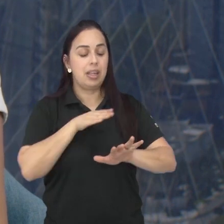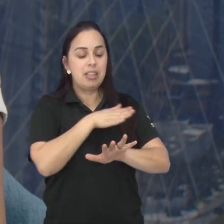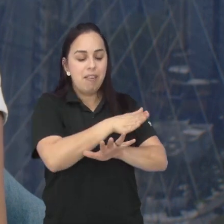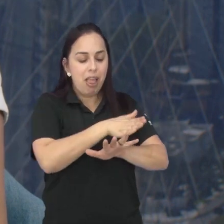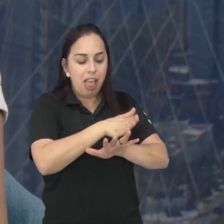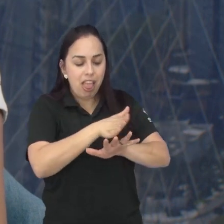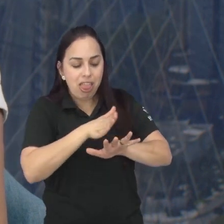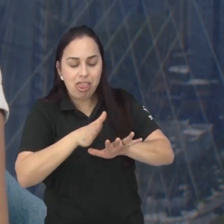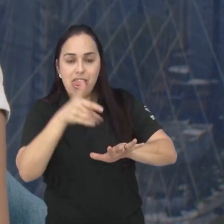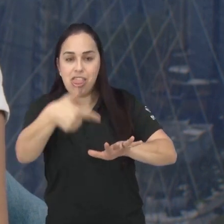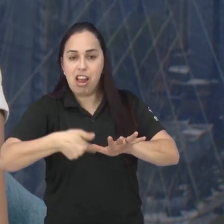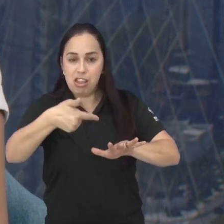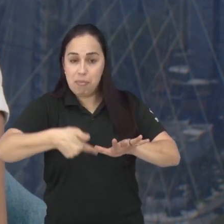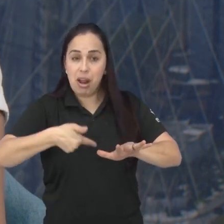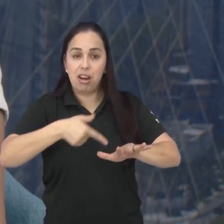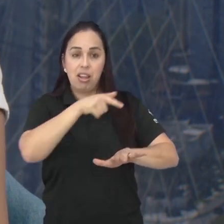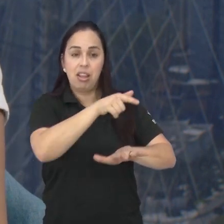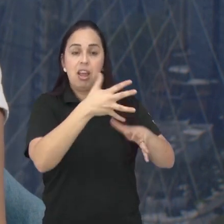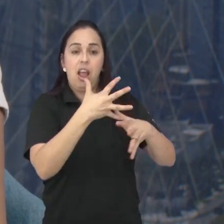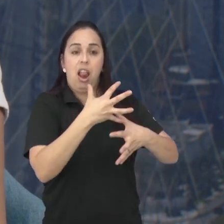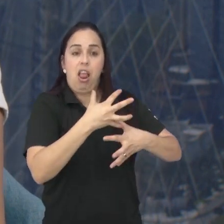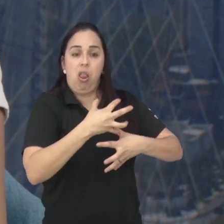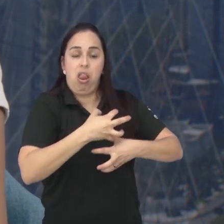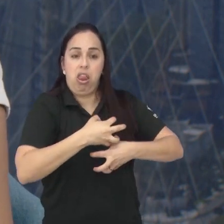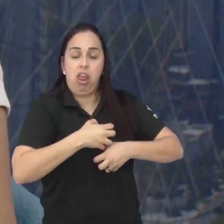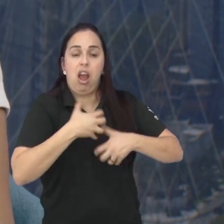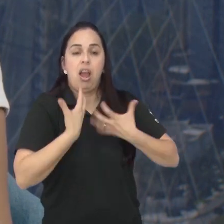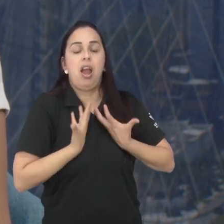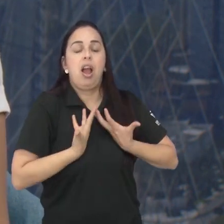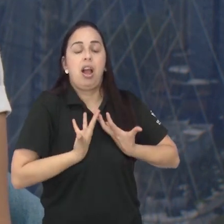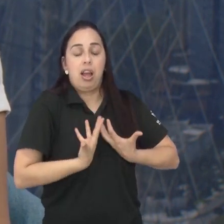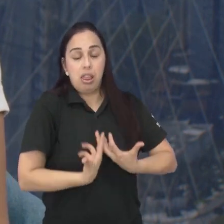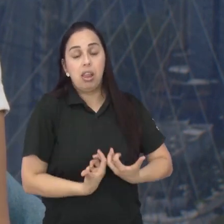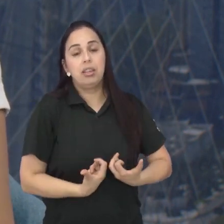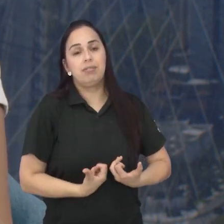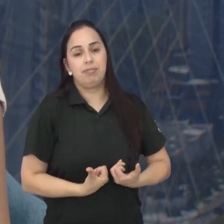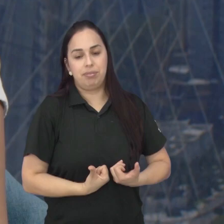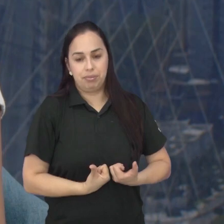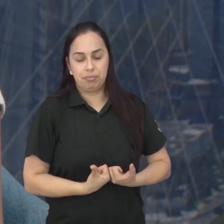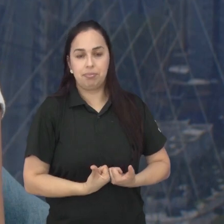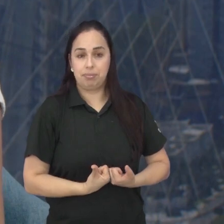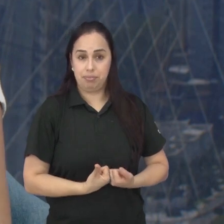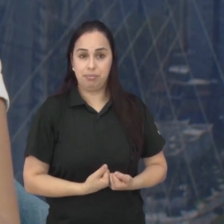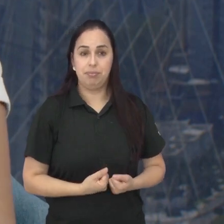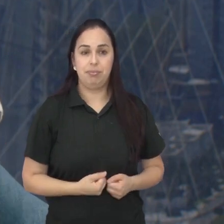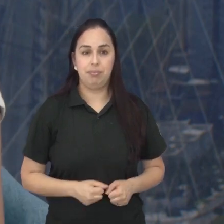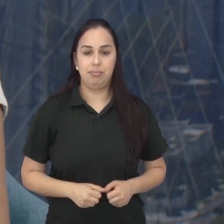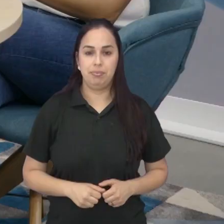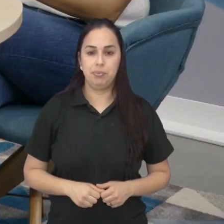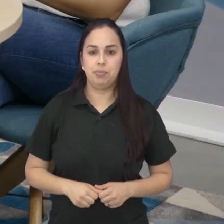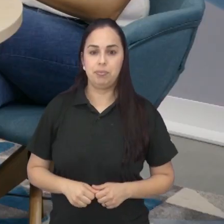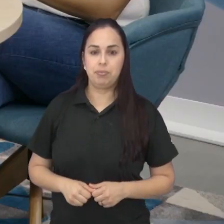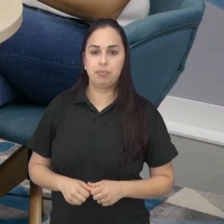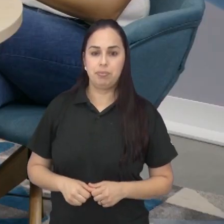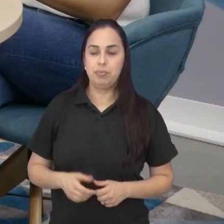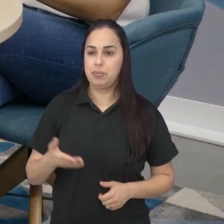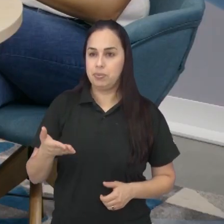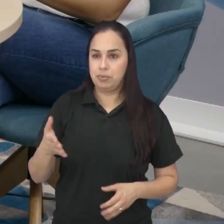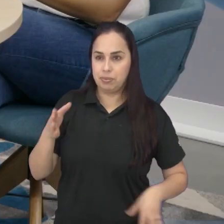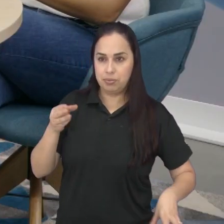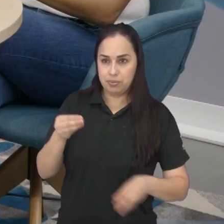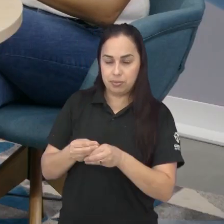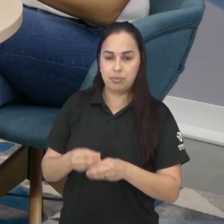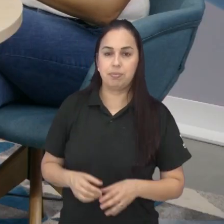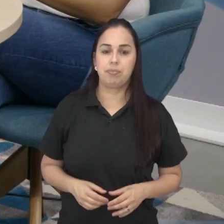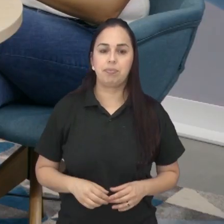tripla jornada tem levado, sim, a um adoecimento sem medida de corpos femininos. Sim. Gostaria